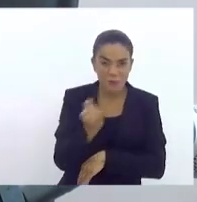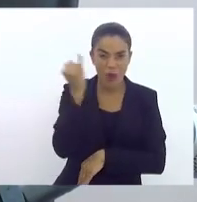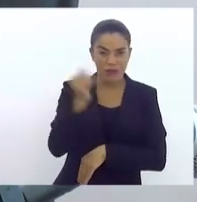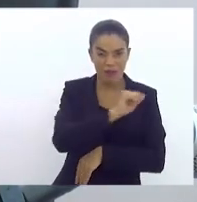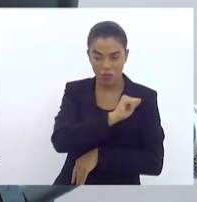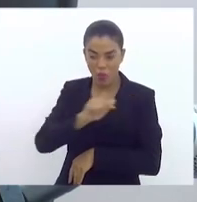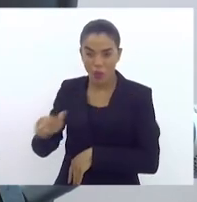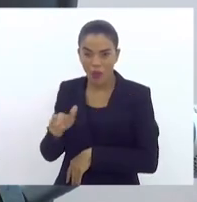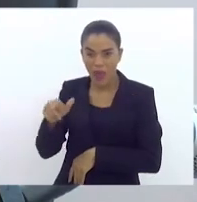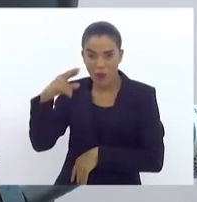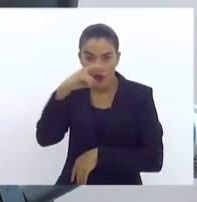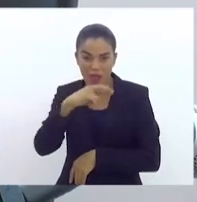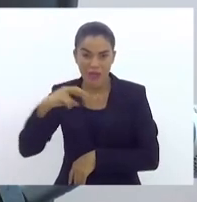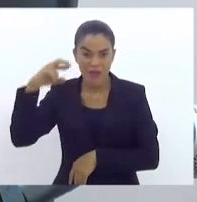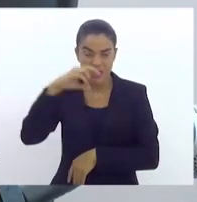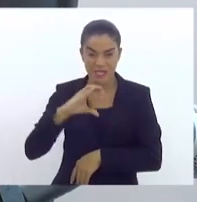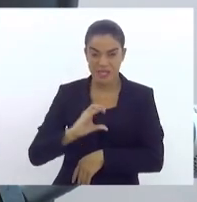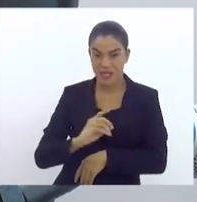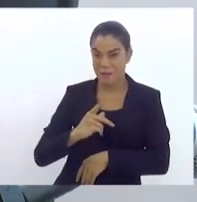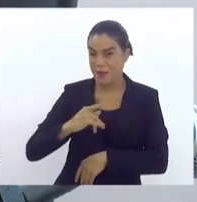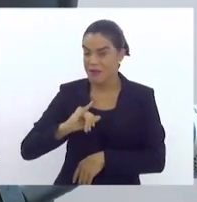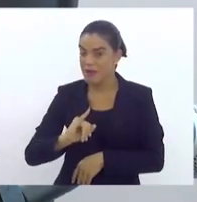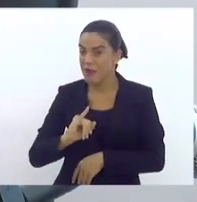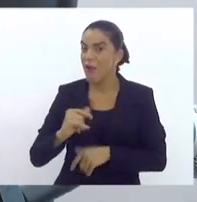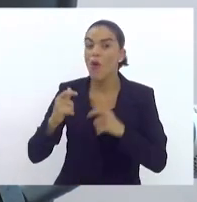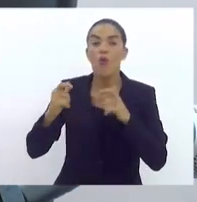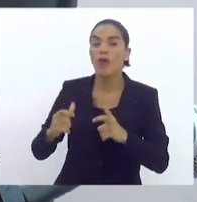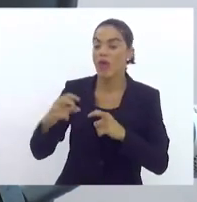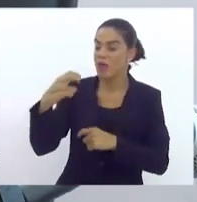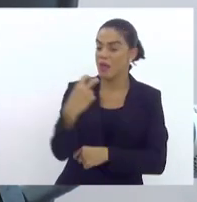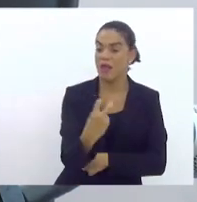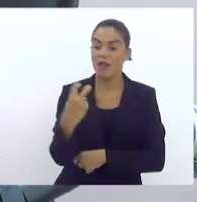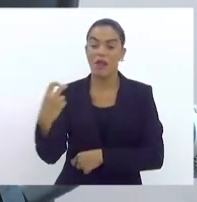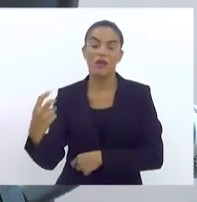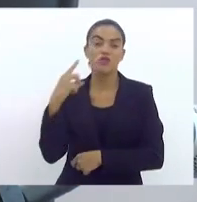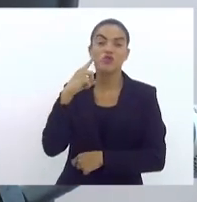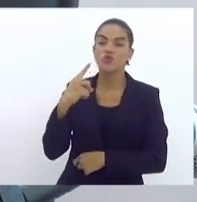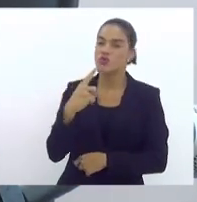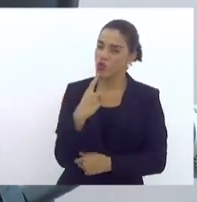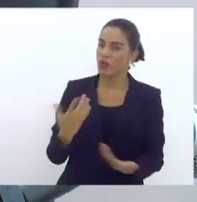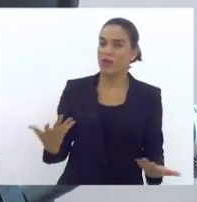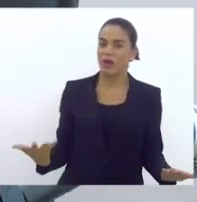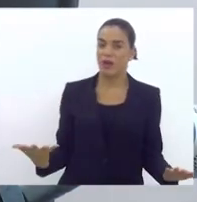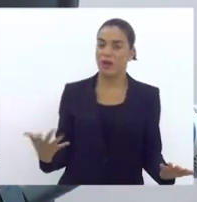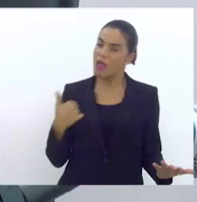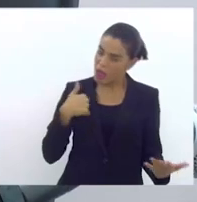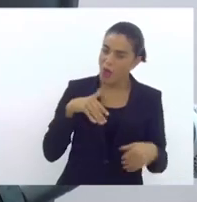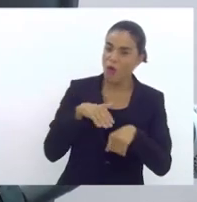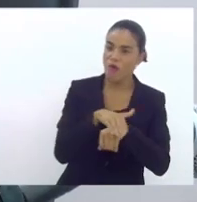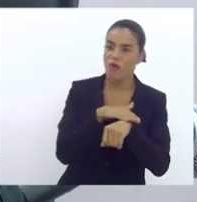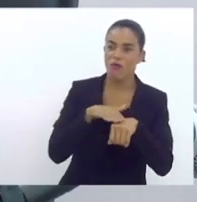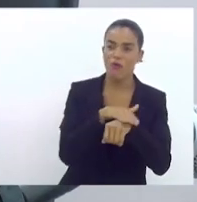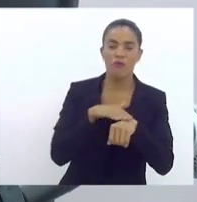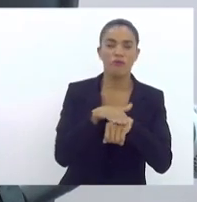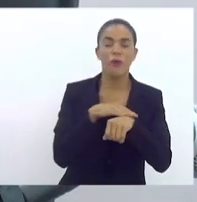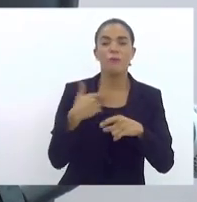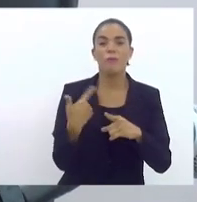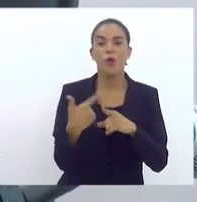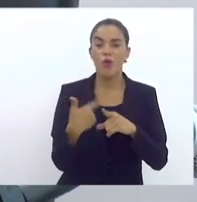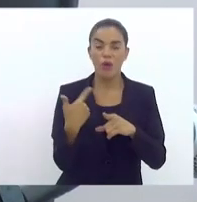atividade naquele momento dentro de uma CPI onde seriam ouvidas as mulheres surdas né Eu falo isso porque